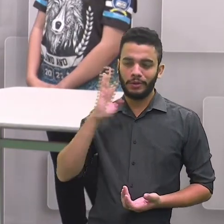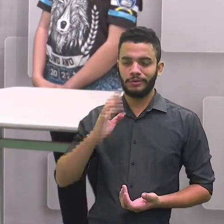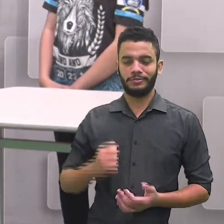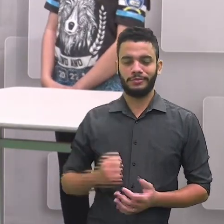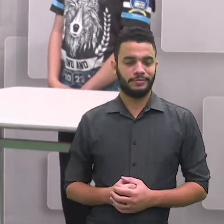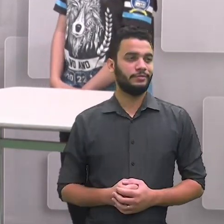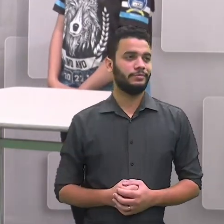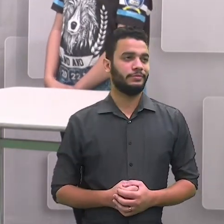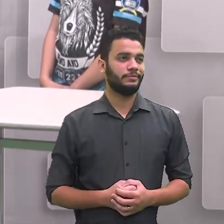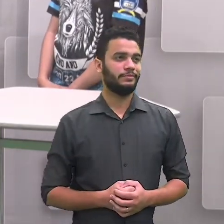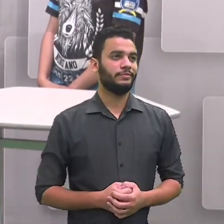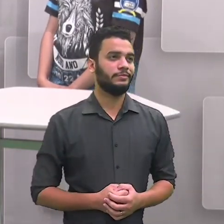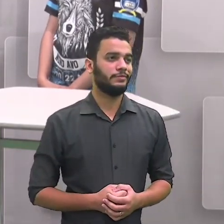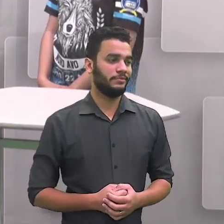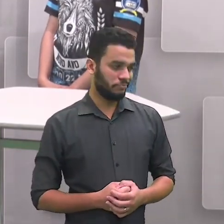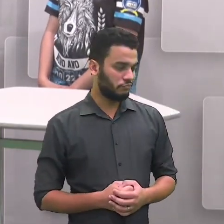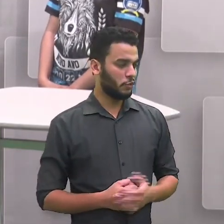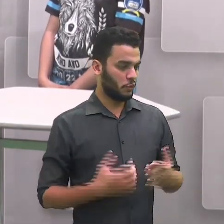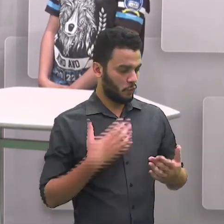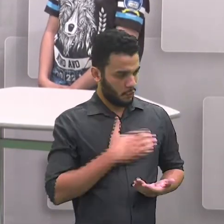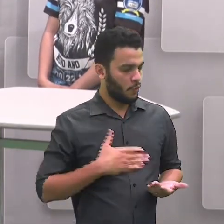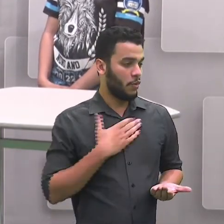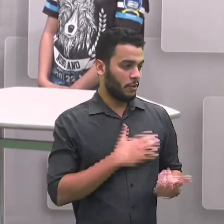E você, Yasmin, o que você achou? Muito bom, muito